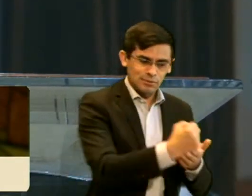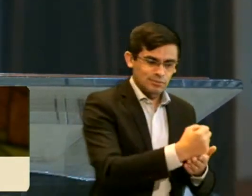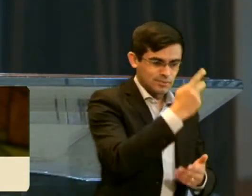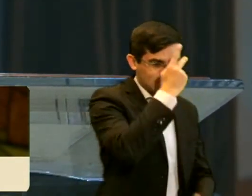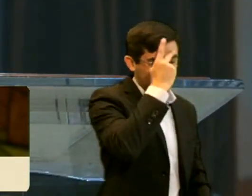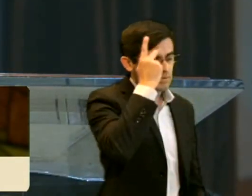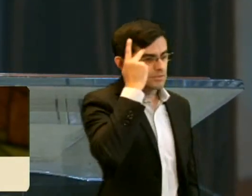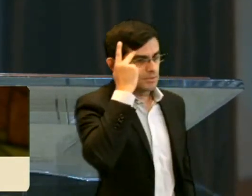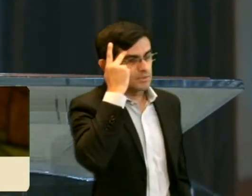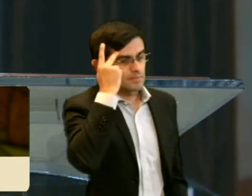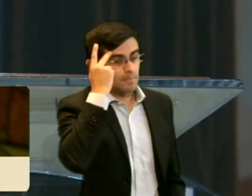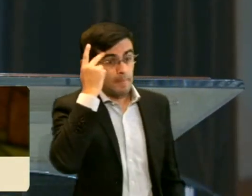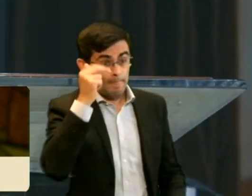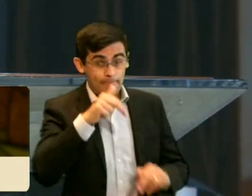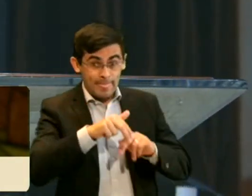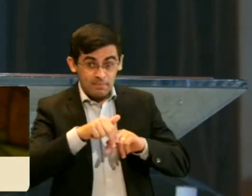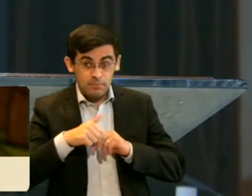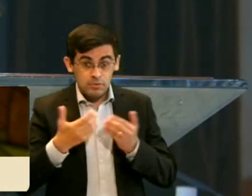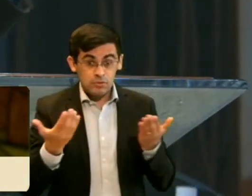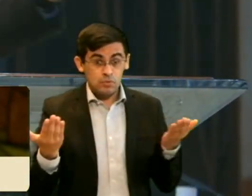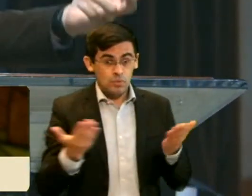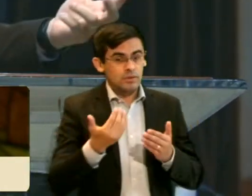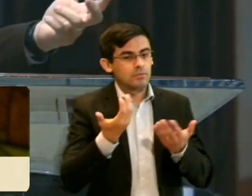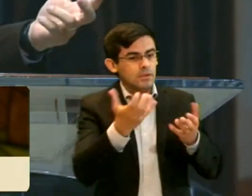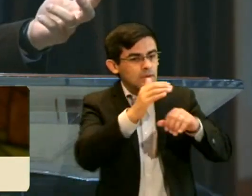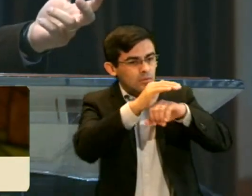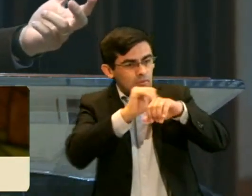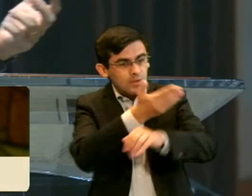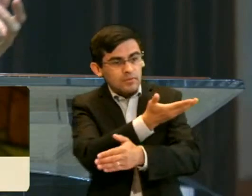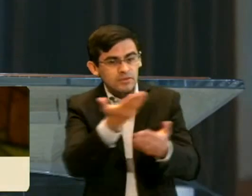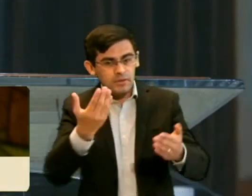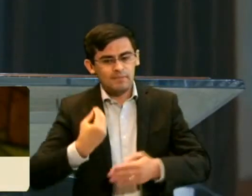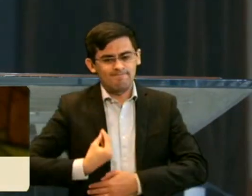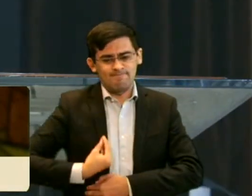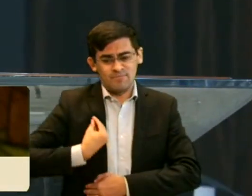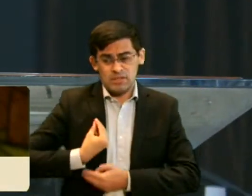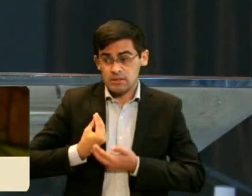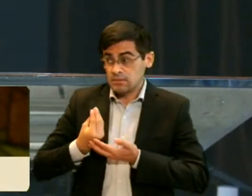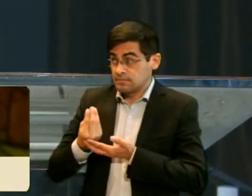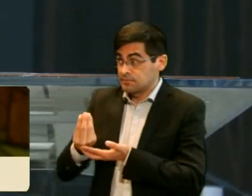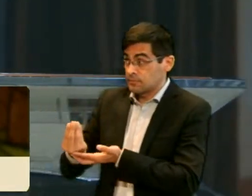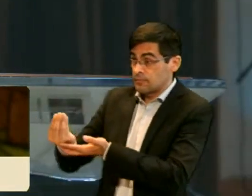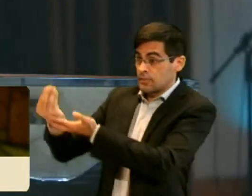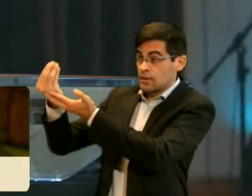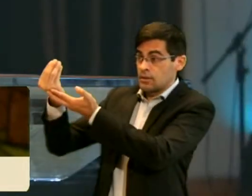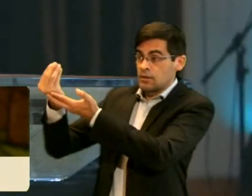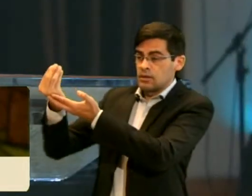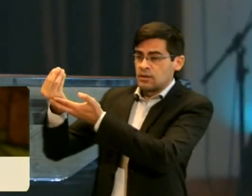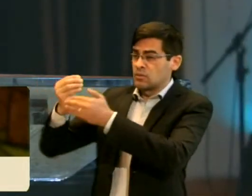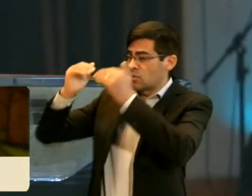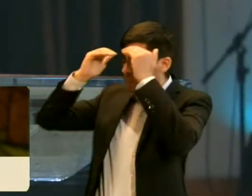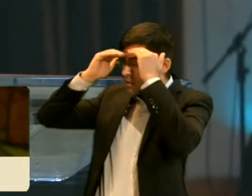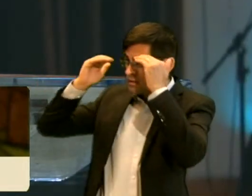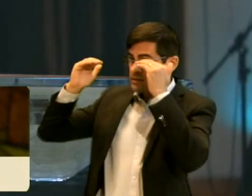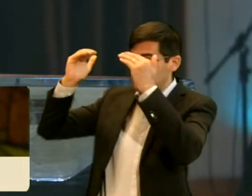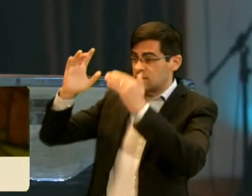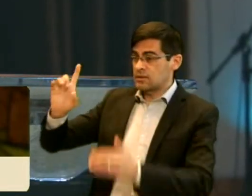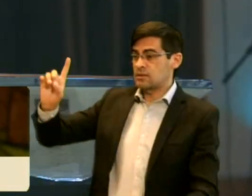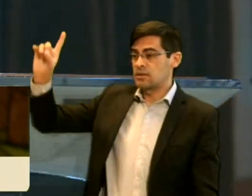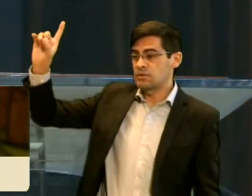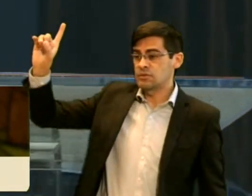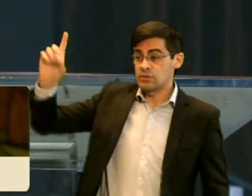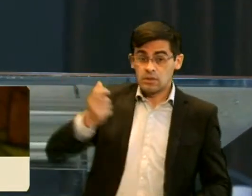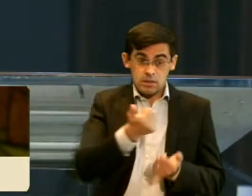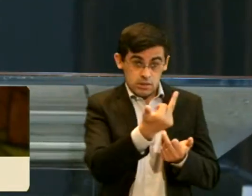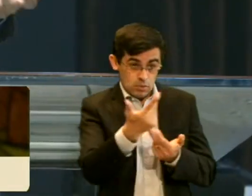queria te convidar a se entregar. Se entregar em obediência. Assim como